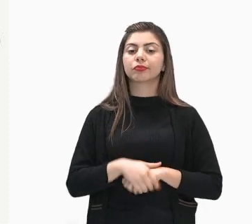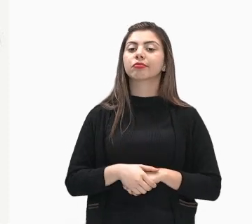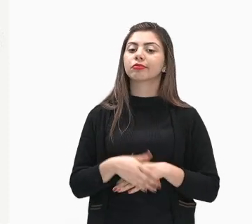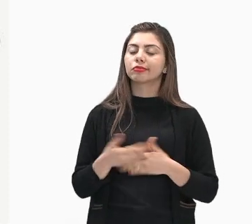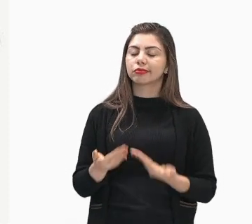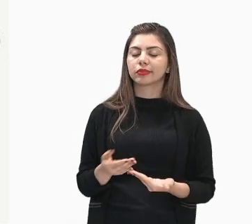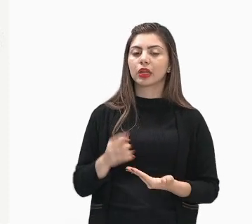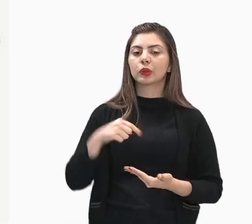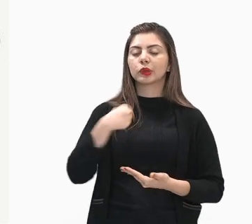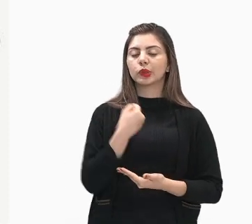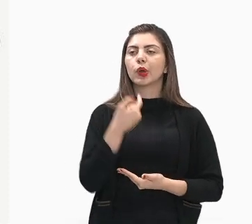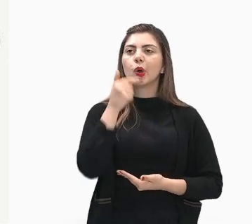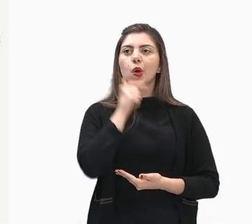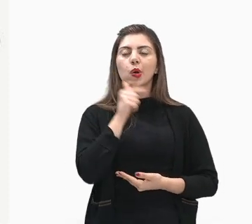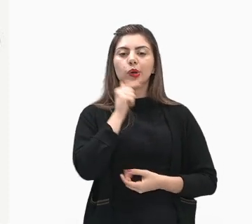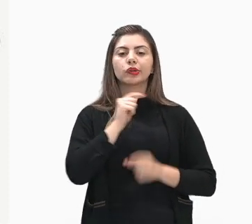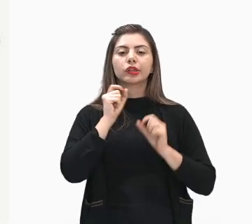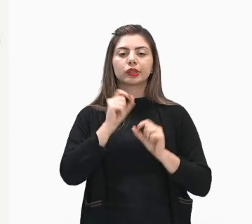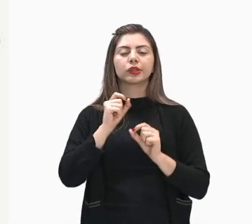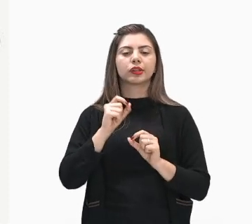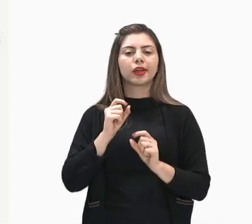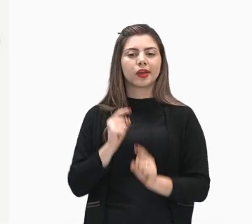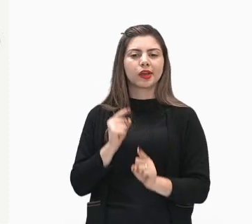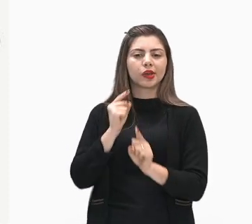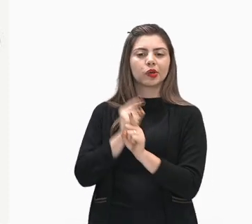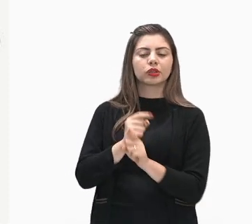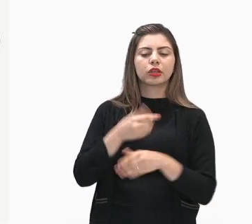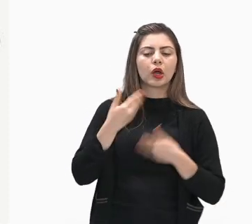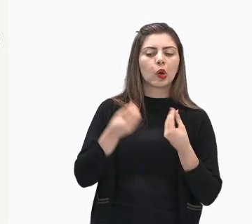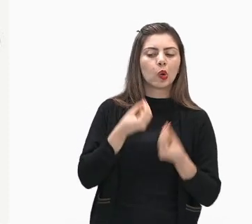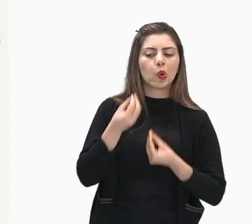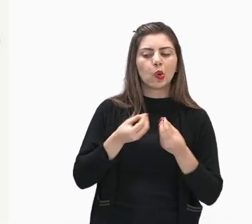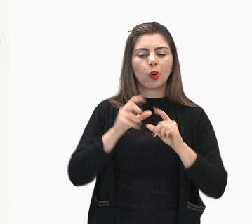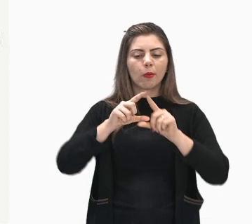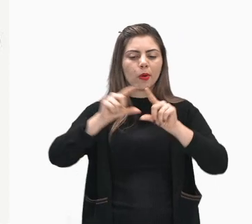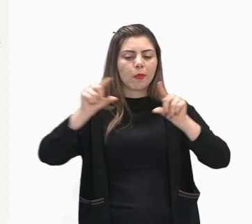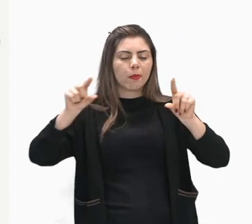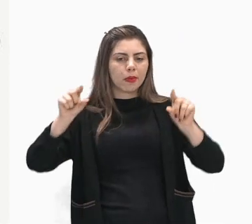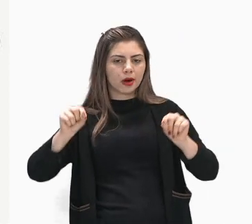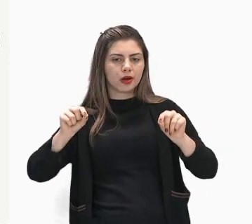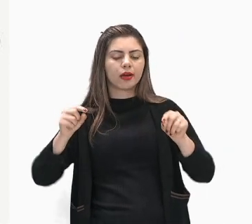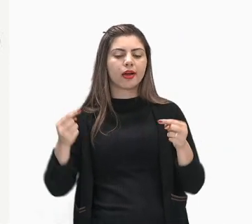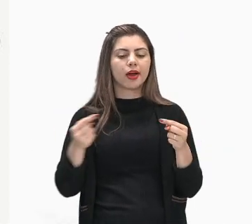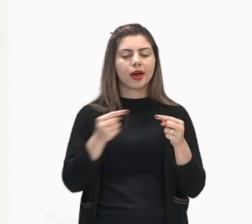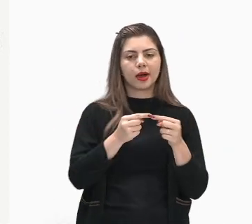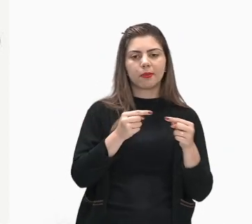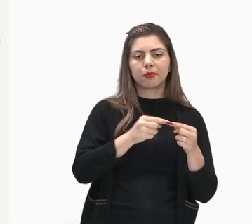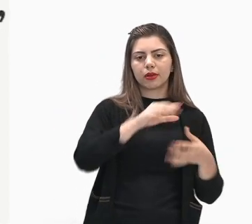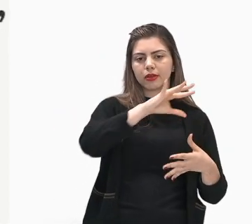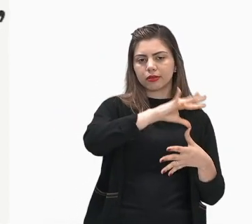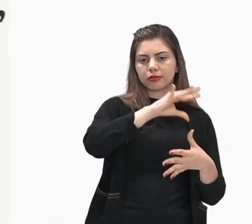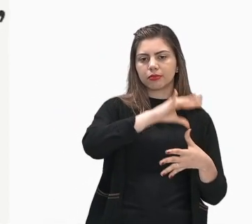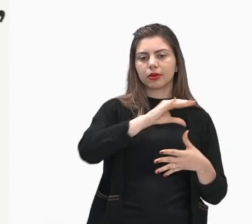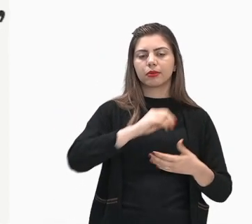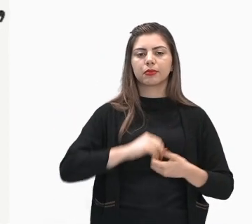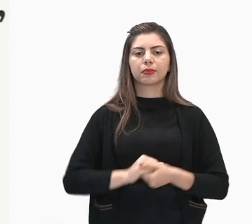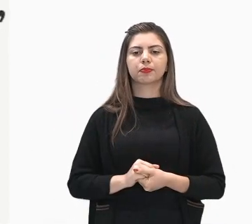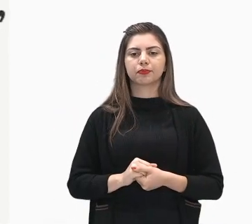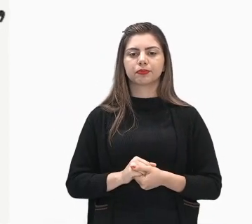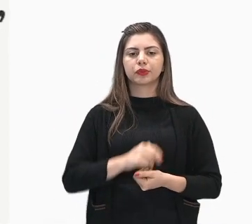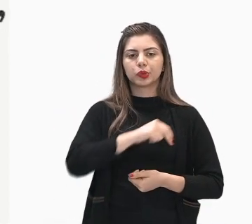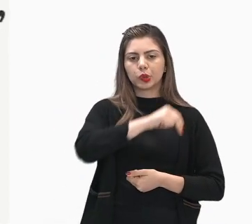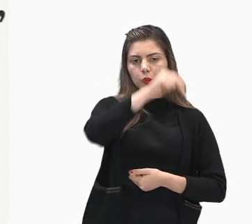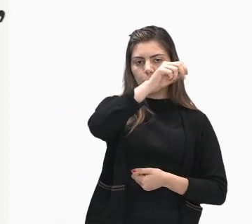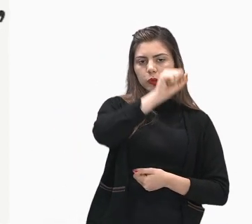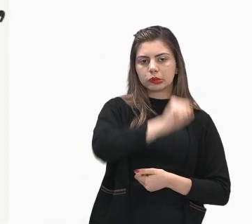então, que a gente determina aí quem são os polos do ímã, quando ele se alinha com o campo magnético terrestre. Bora